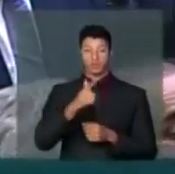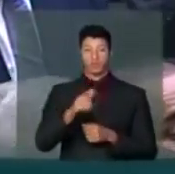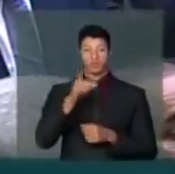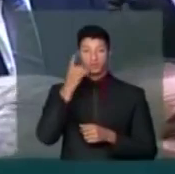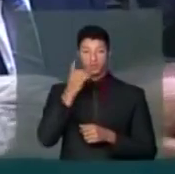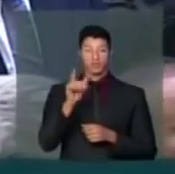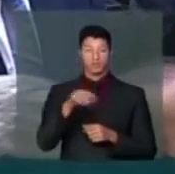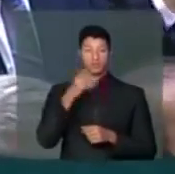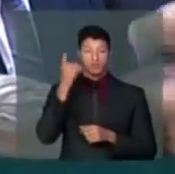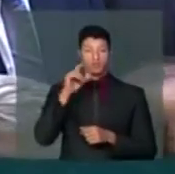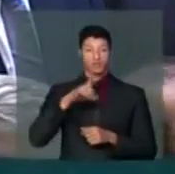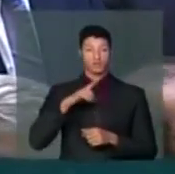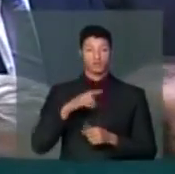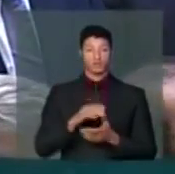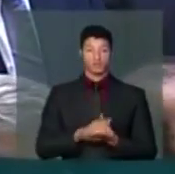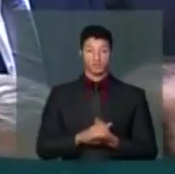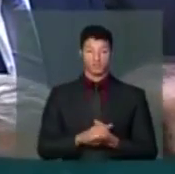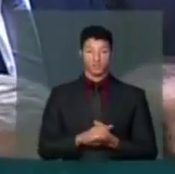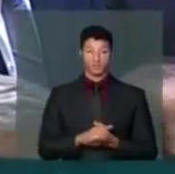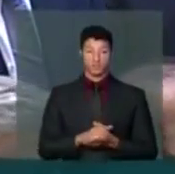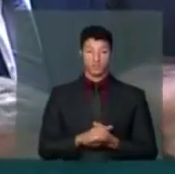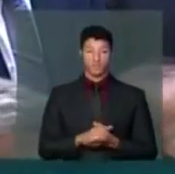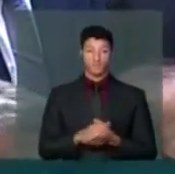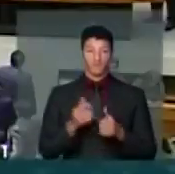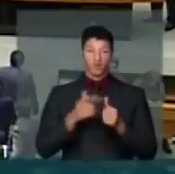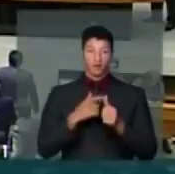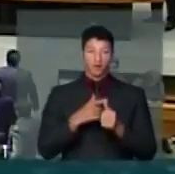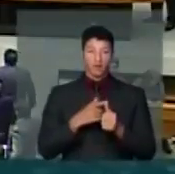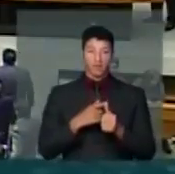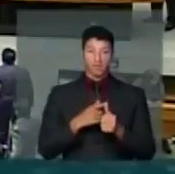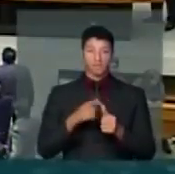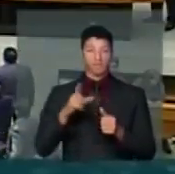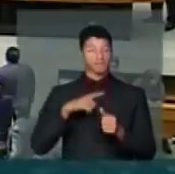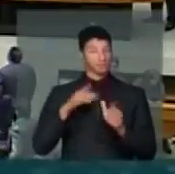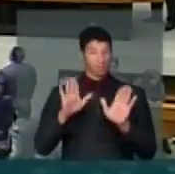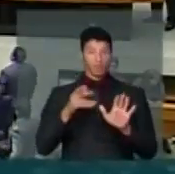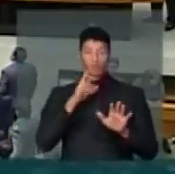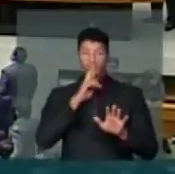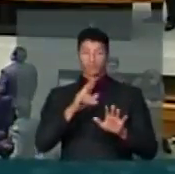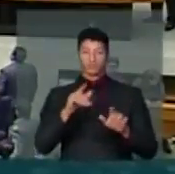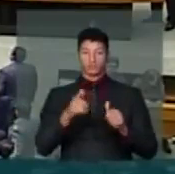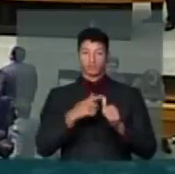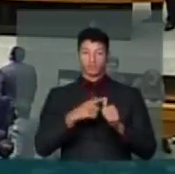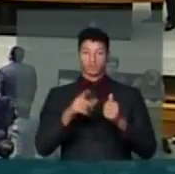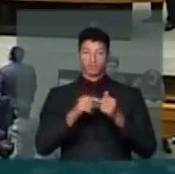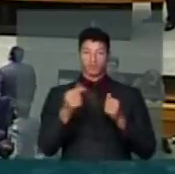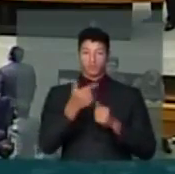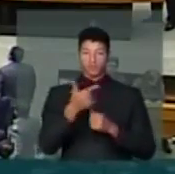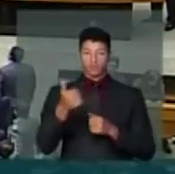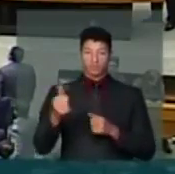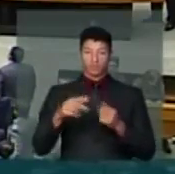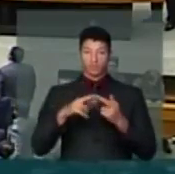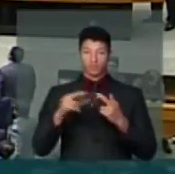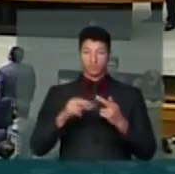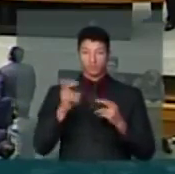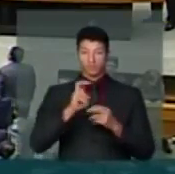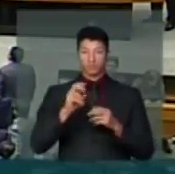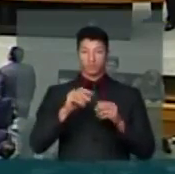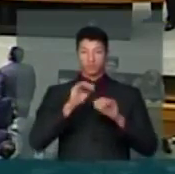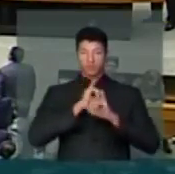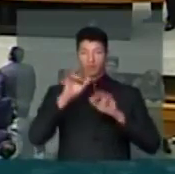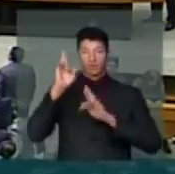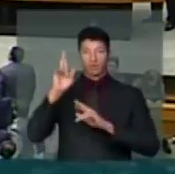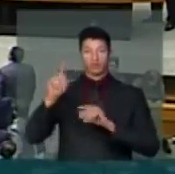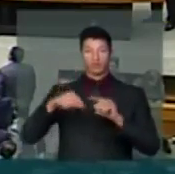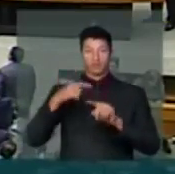deputado. A questão de ordem é... Bom, em primeiro lugar, o artigo que está se referindo, 221, parágrafo 5, dizer que é lícito aos